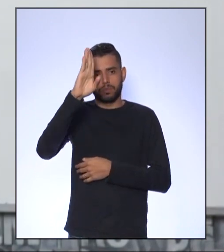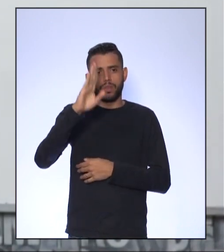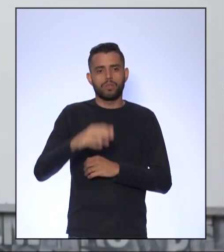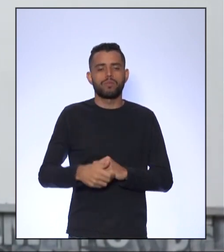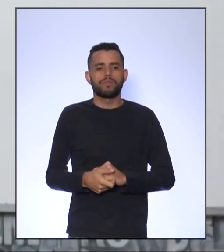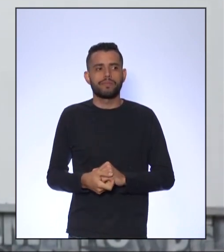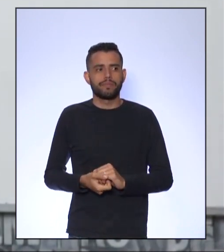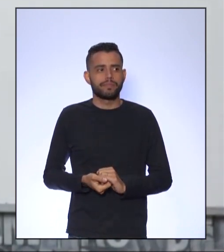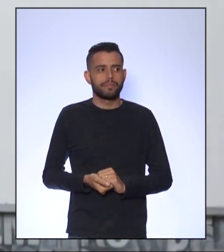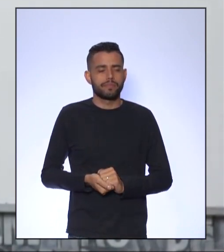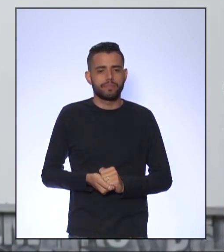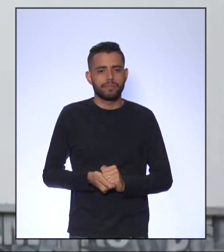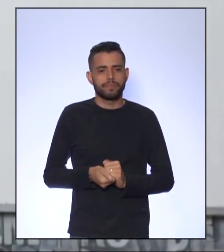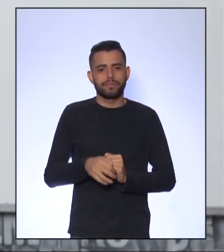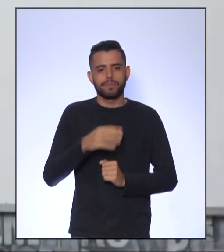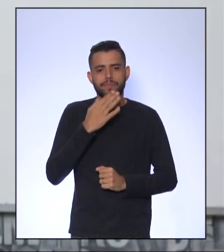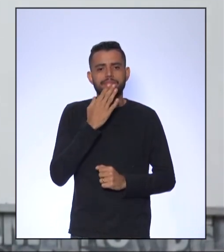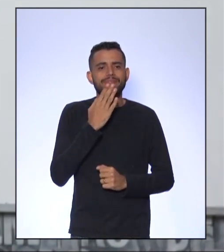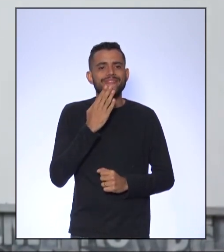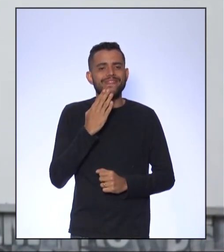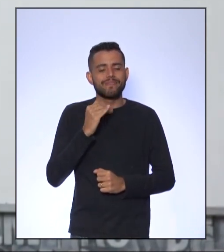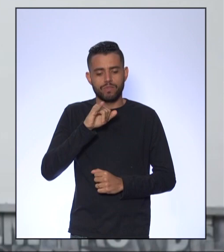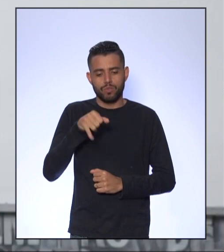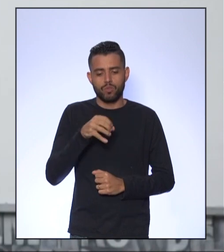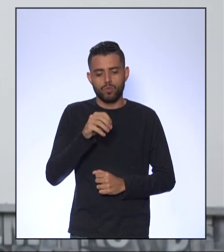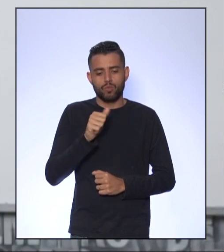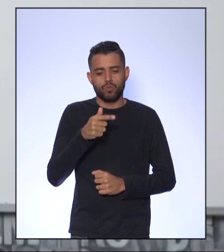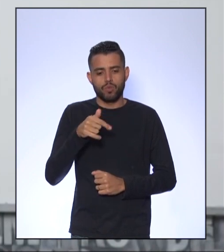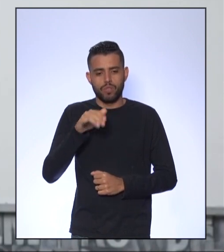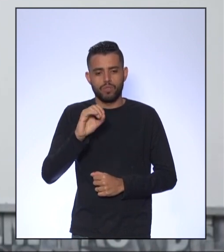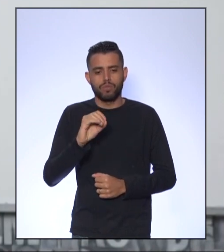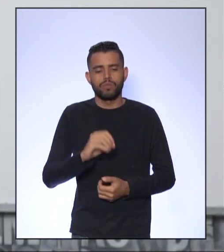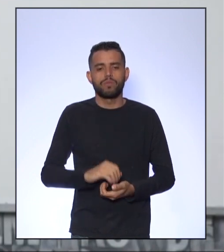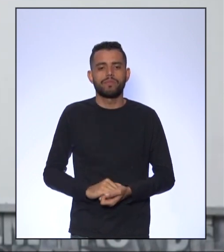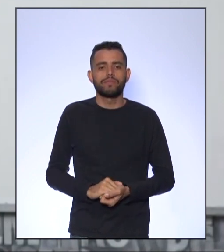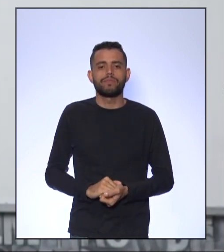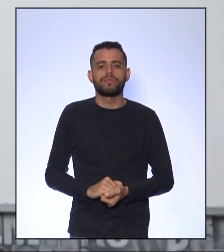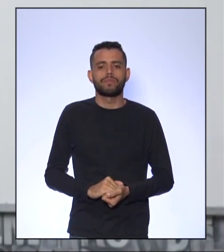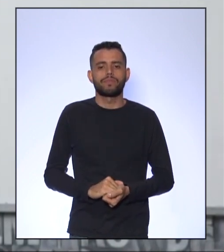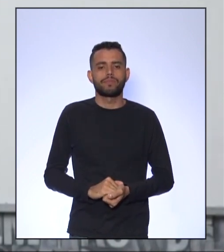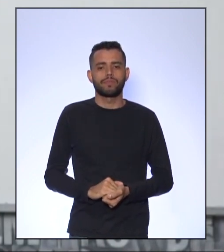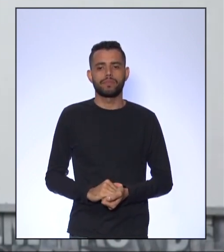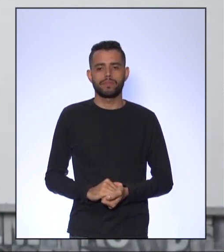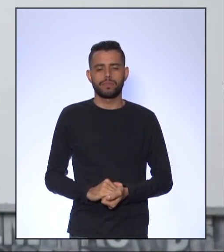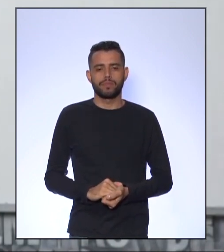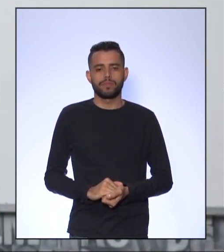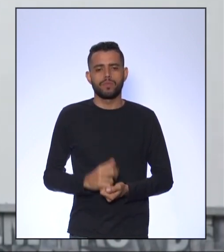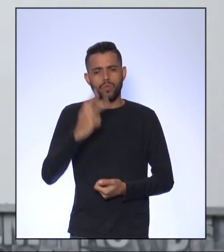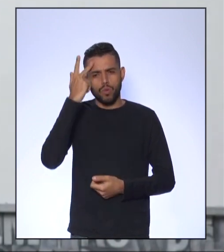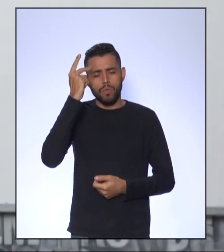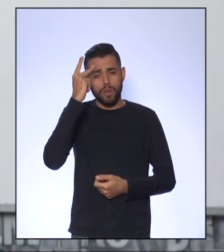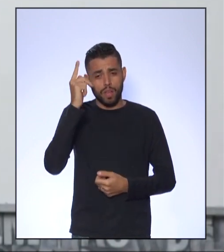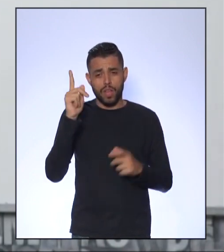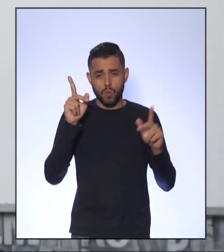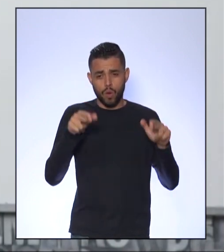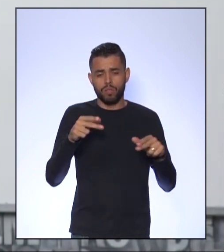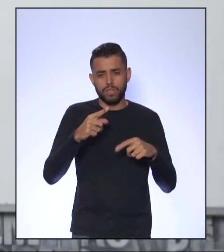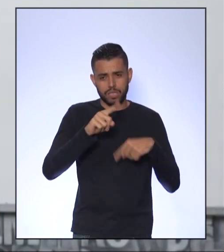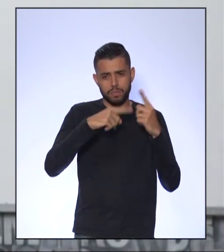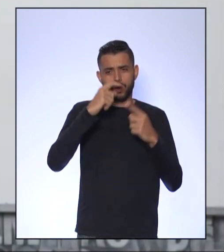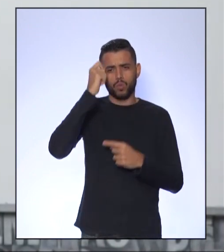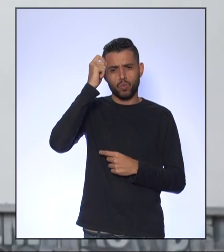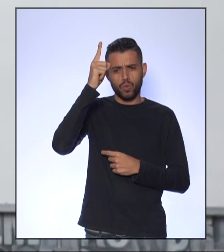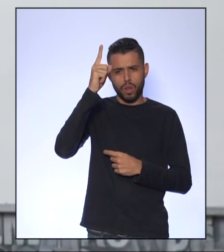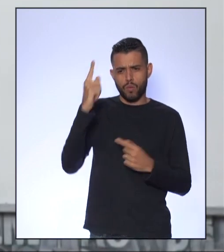lá, mais uma perguntinha aqui. João Gabriel, o renascimento normal é a mesma coisa que renascimento cultural? João